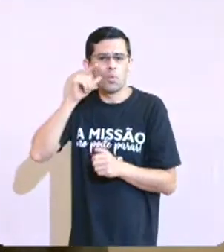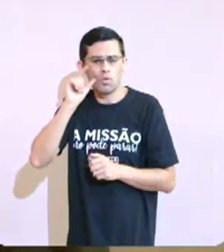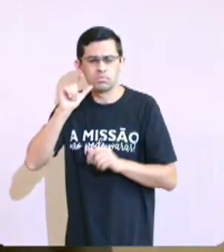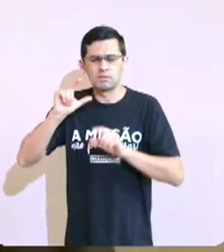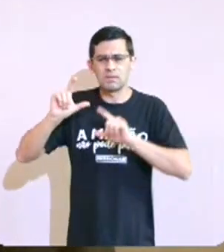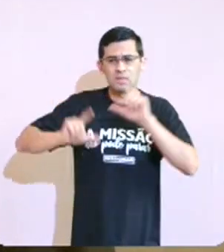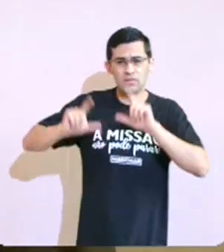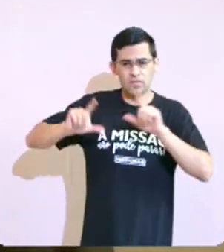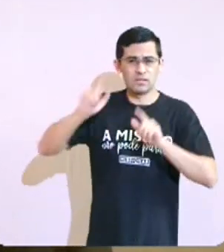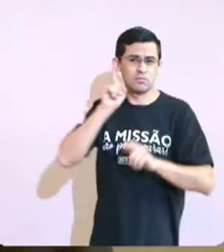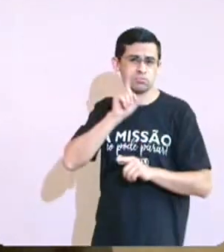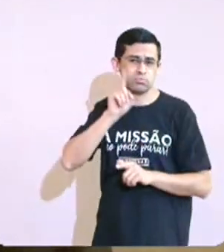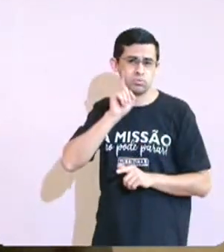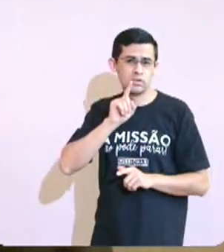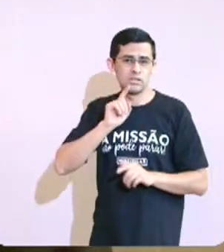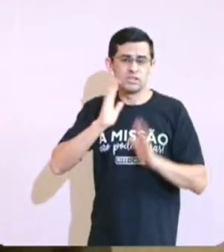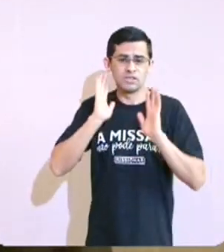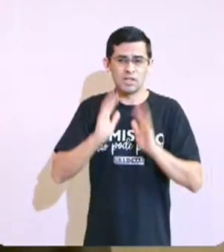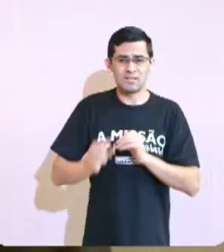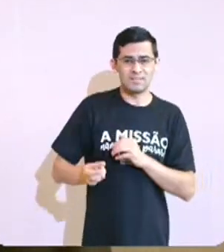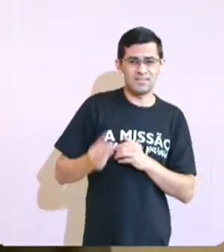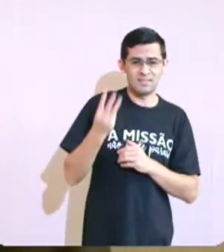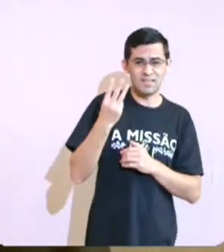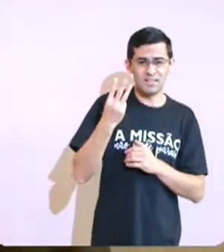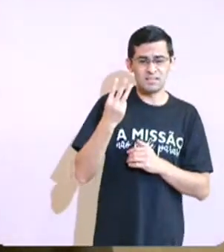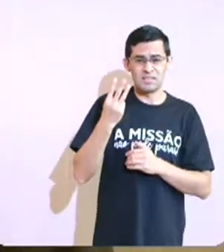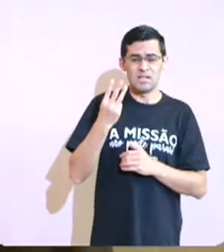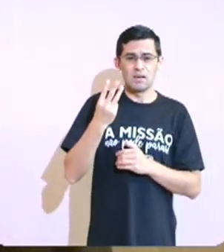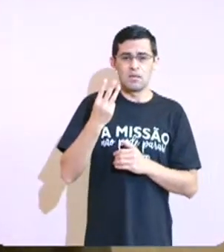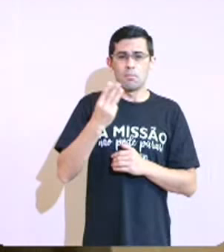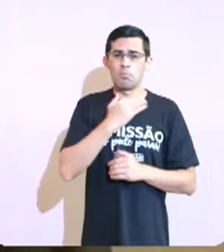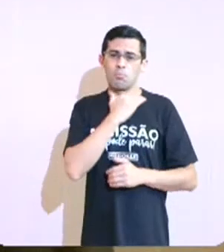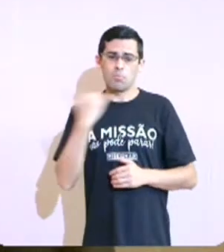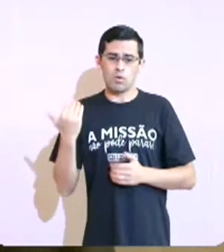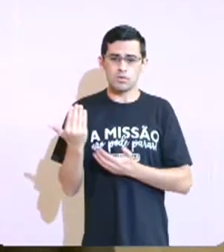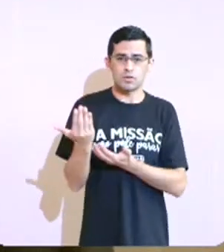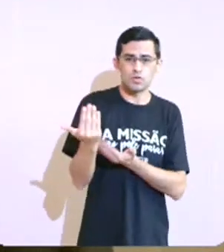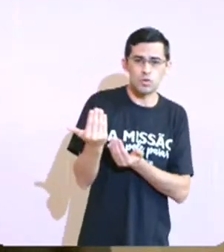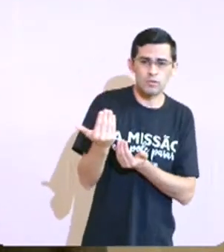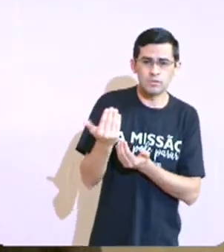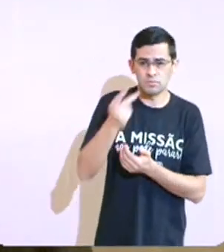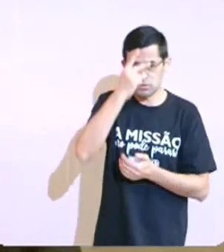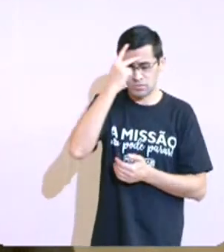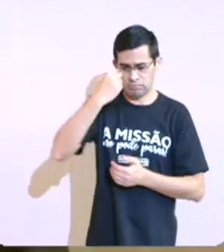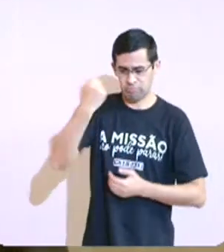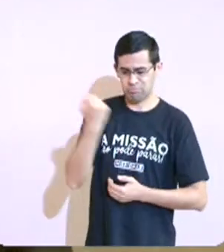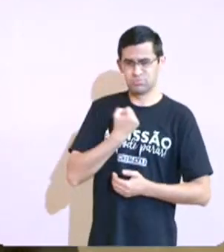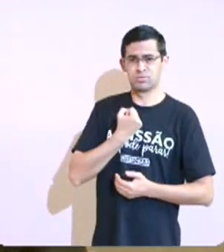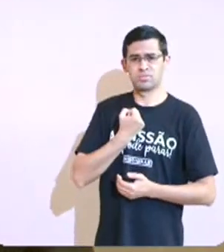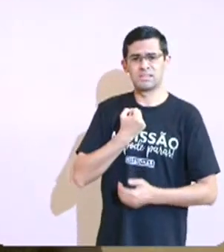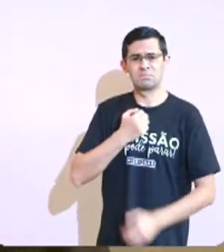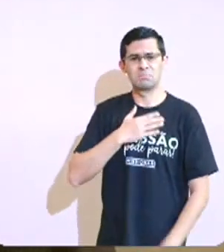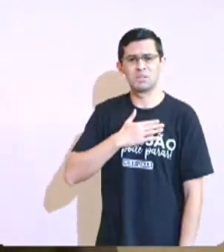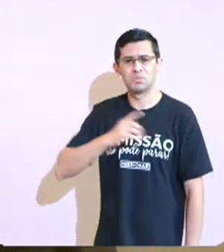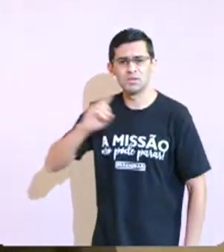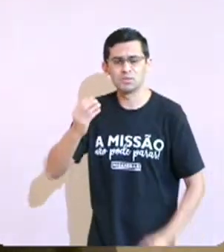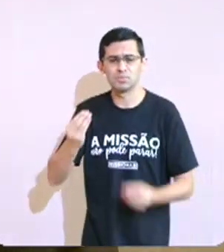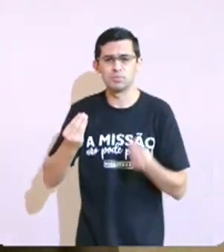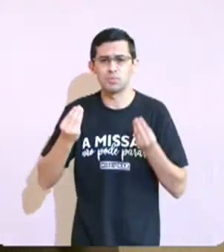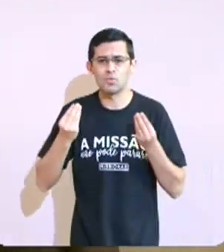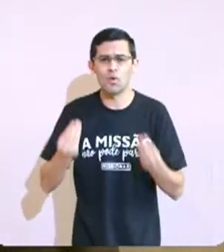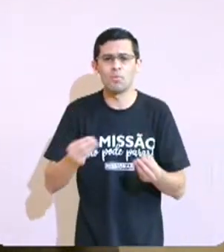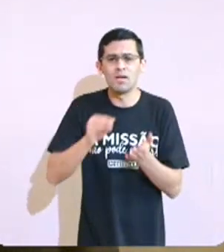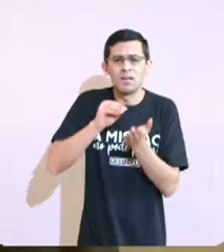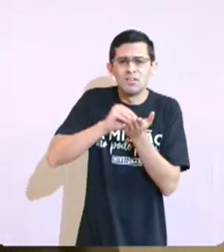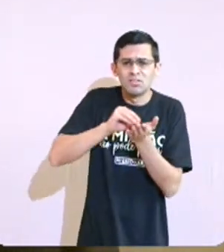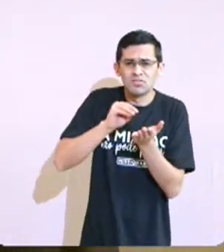televisão aqui, já a terceira causa de morte entre os jovens é o suicídio. Meu Deus, meu Deus.